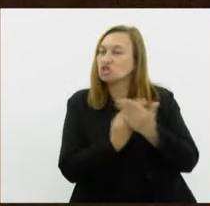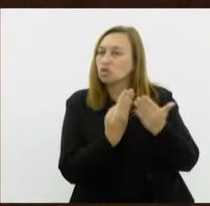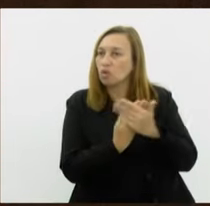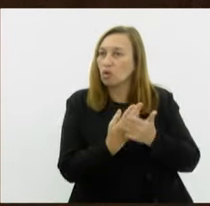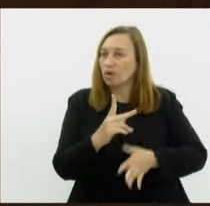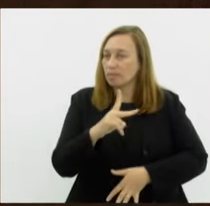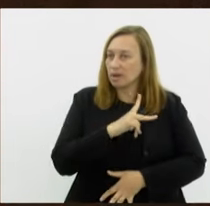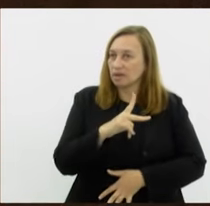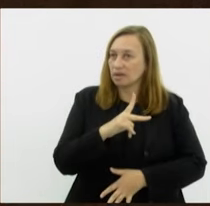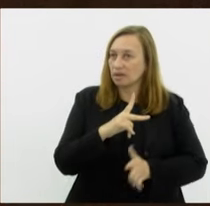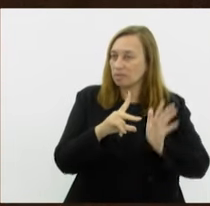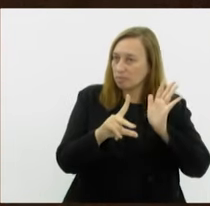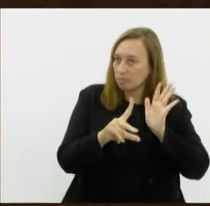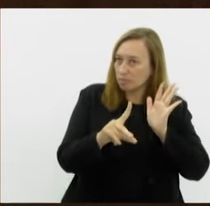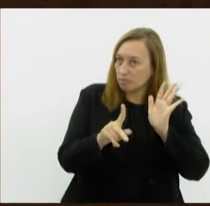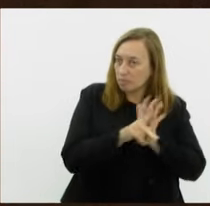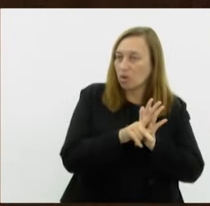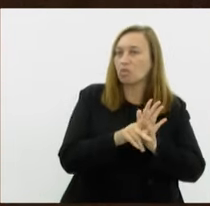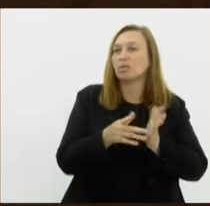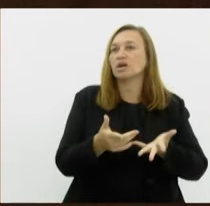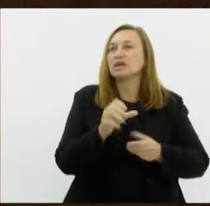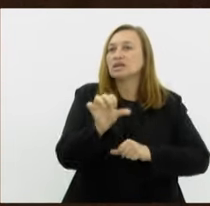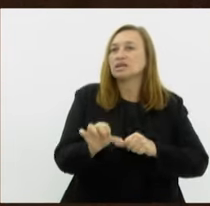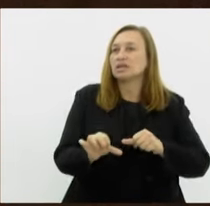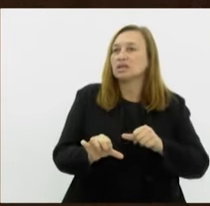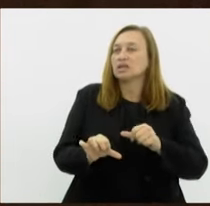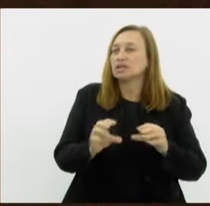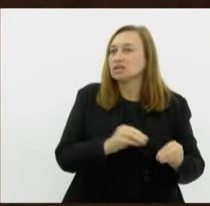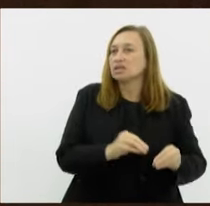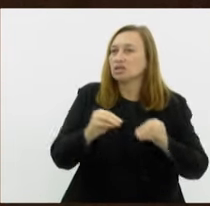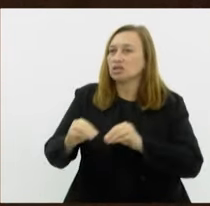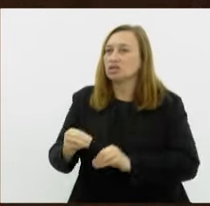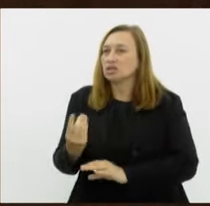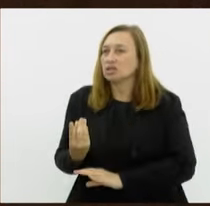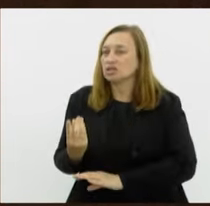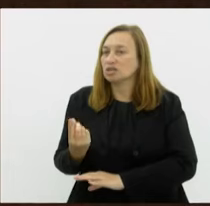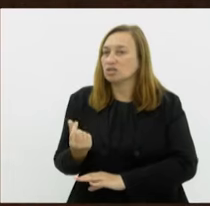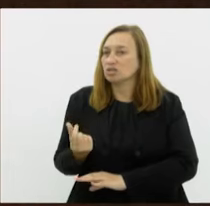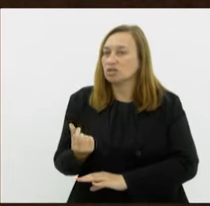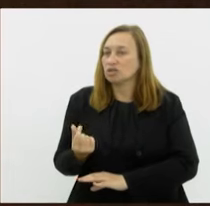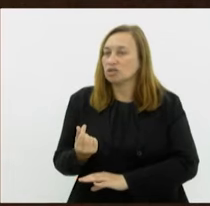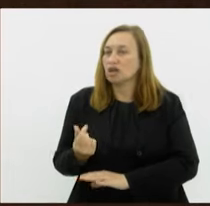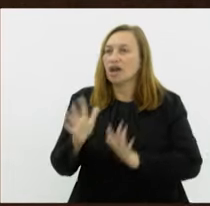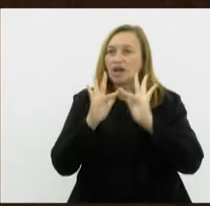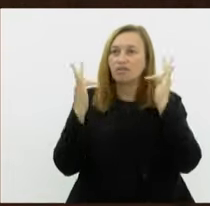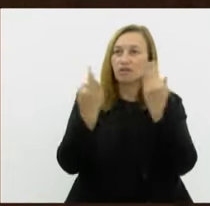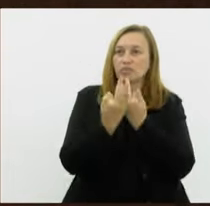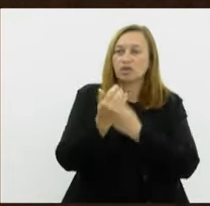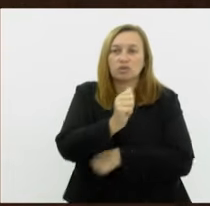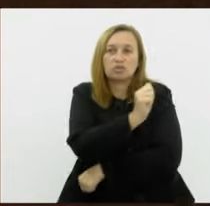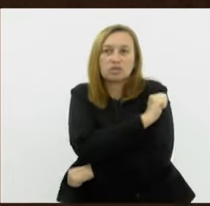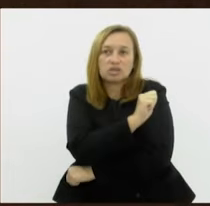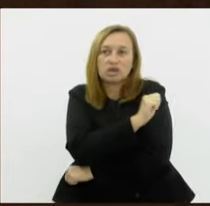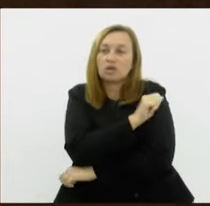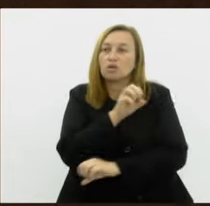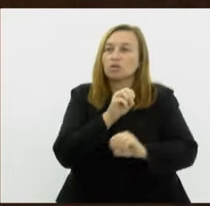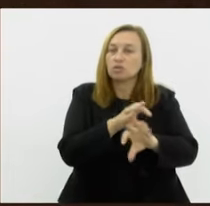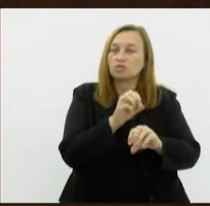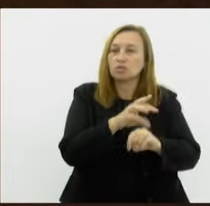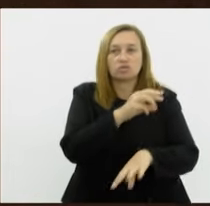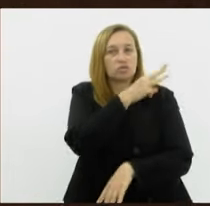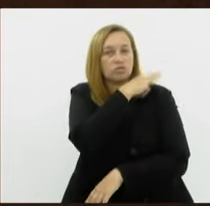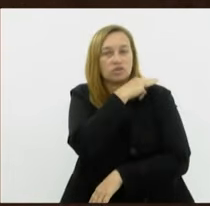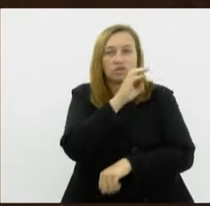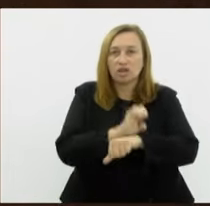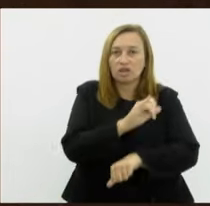traduz essa doação numa transferência de renda às famílias dos nossos alunos do ensino médio do nosso